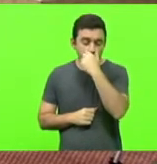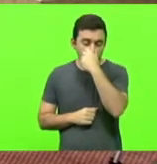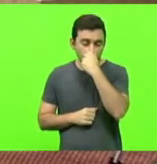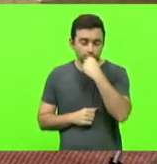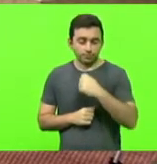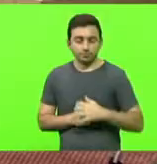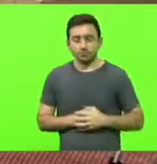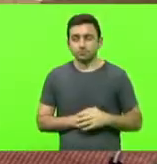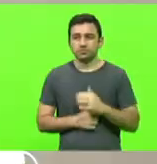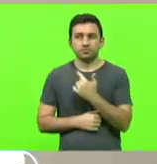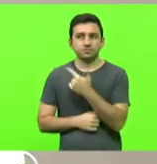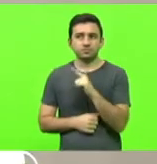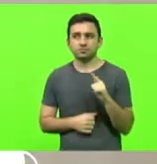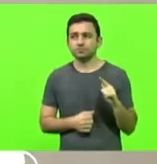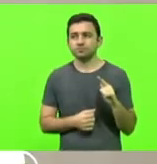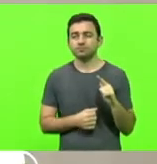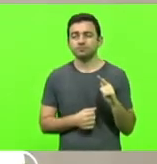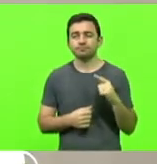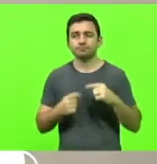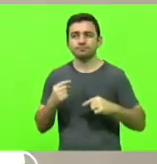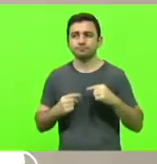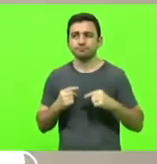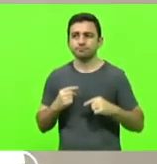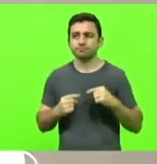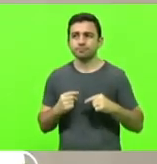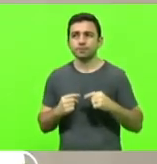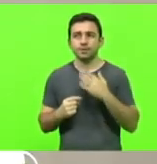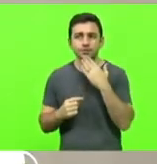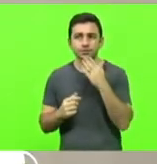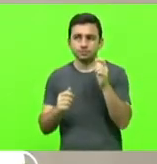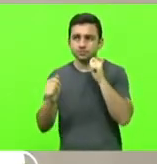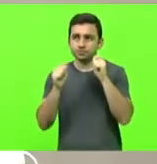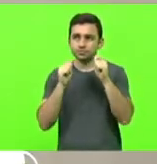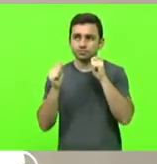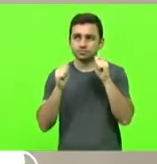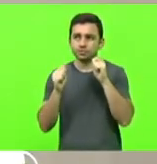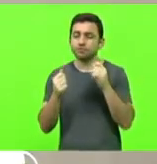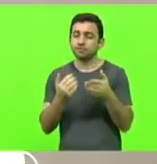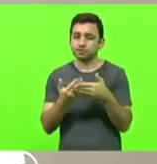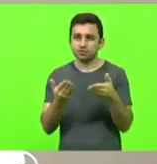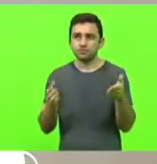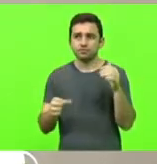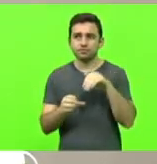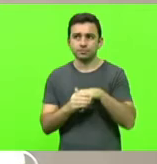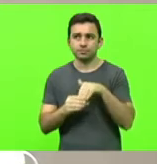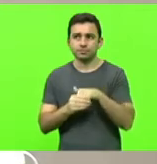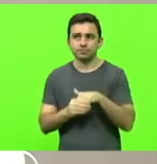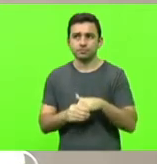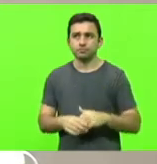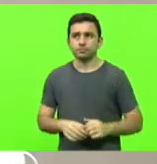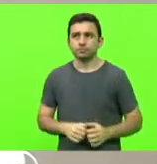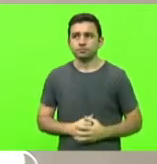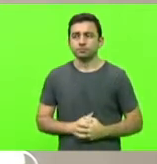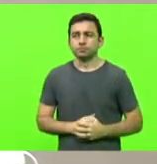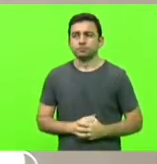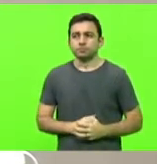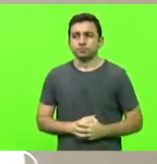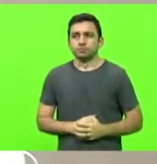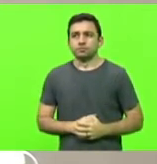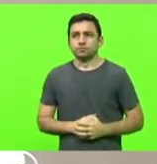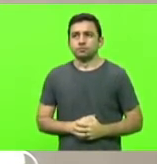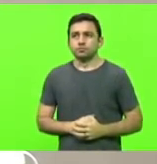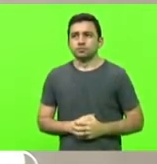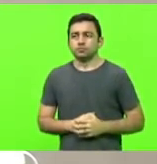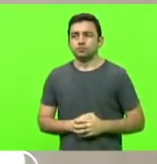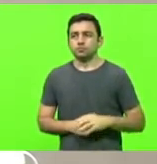Não havendo mais quem queira discutir, peço assessoria que abra o painel para que os senhores e senhoras deputados possam exercer seu direito de voto. Para encaminhamento de voto,